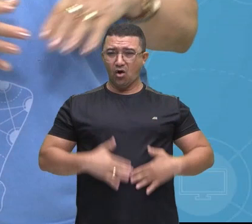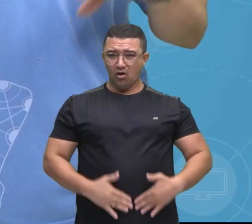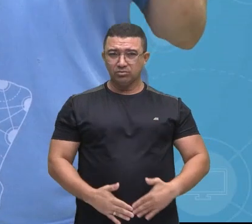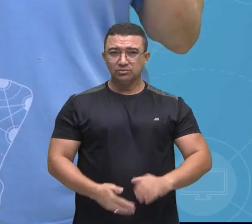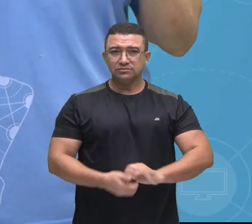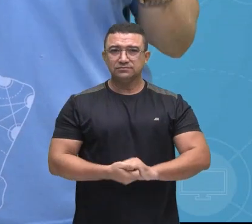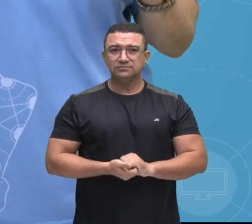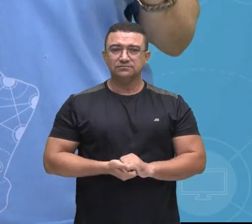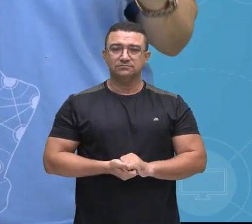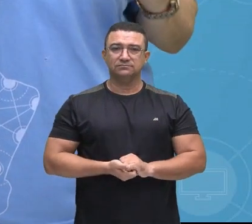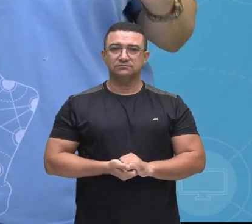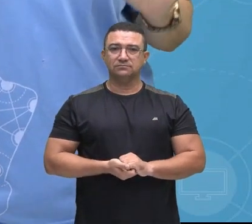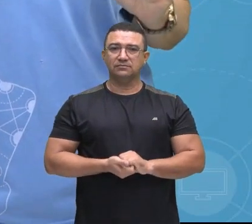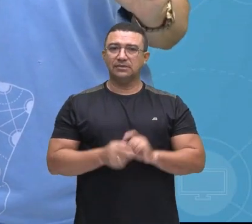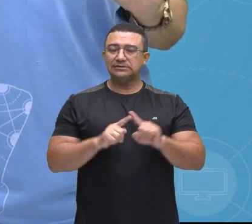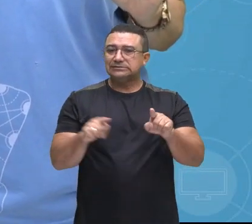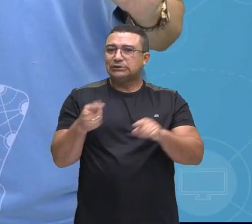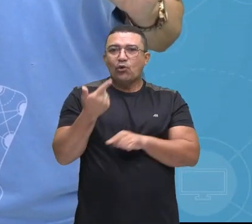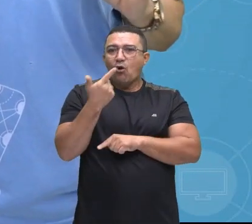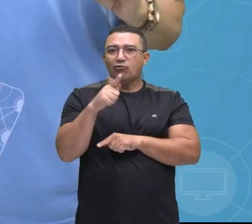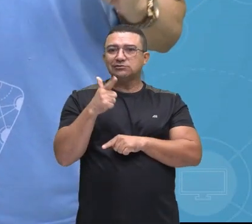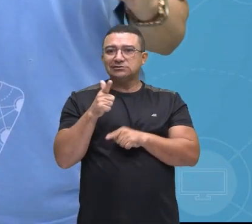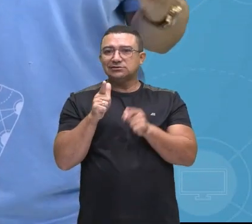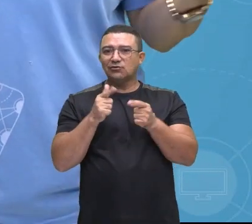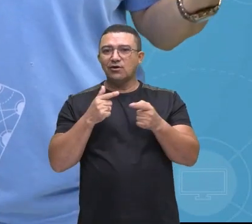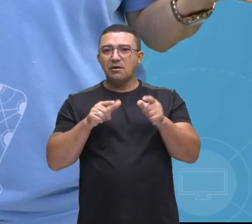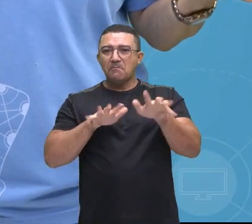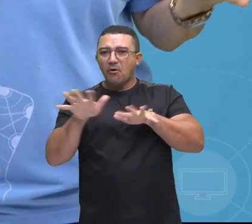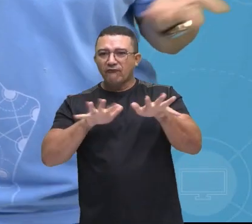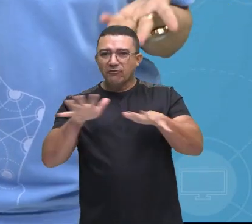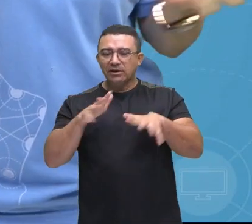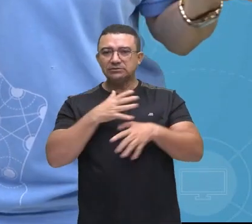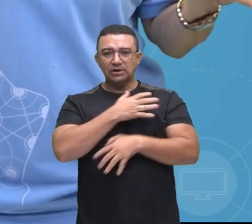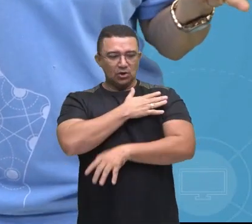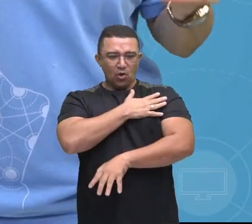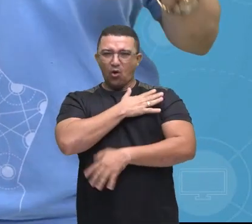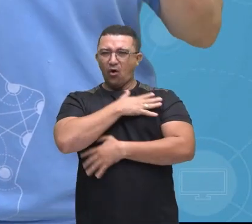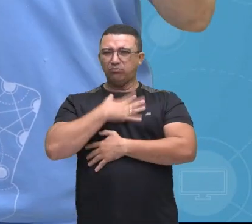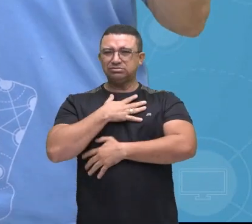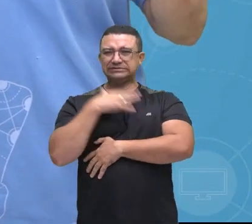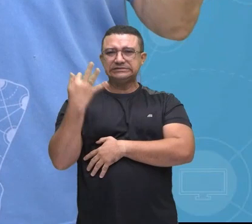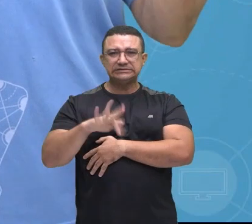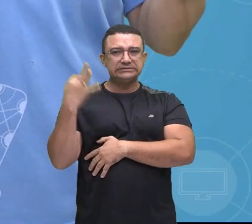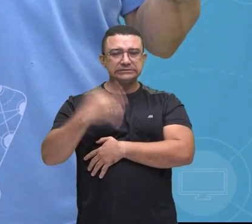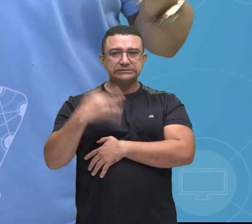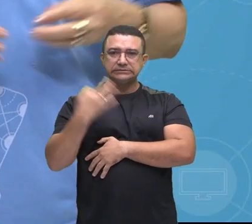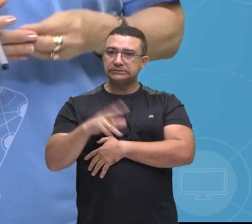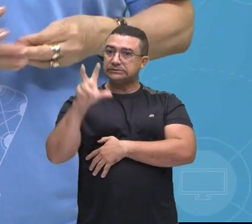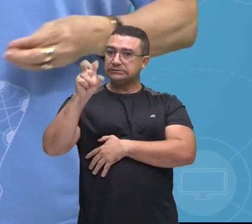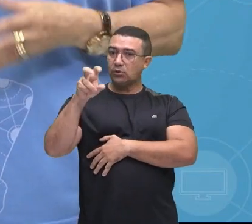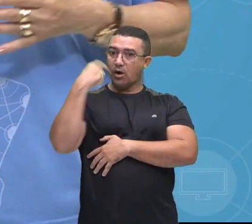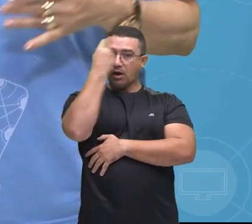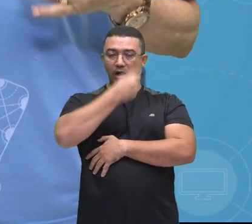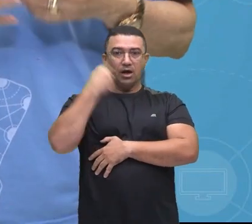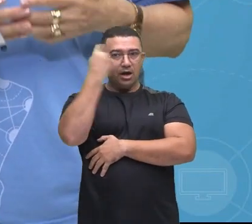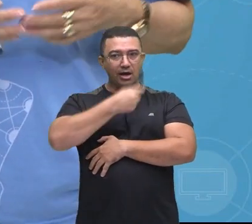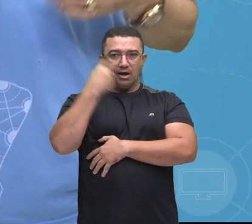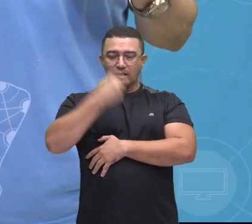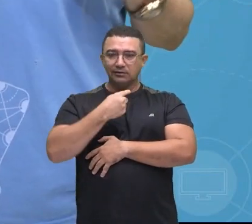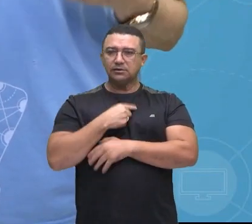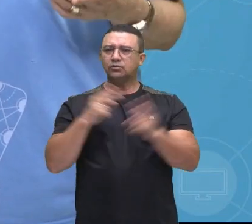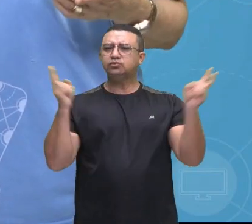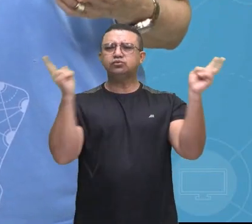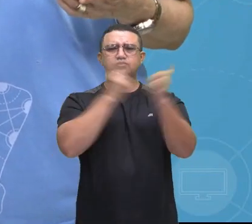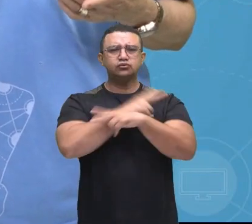Seguindo, mal consigo me mexer. Claro, né? 50 horas, não sei, ou pode ser o EMI também. O vento